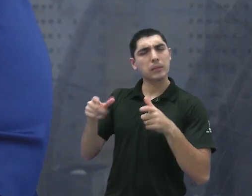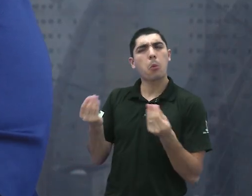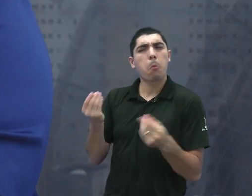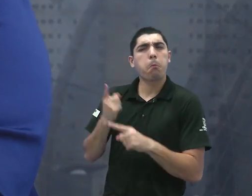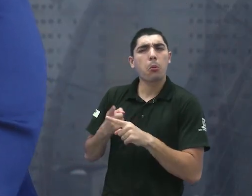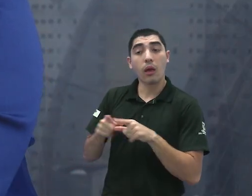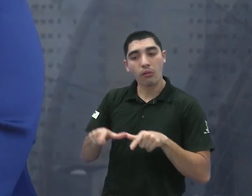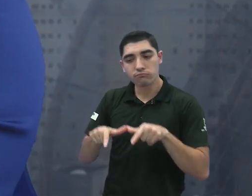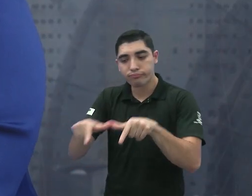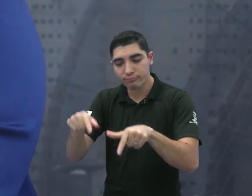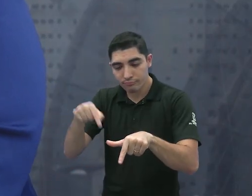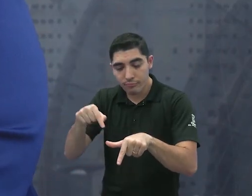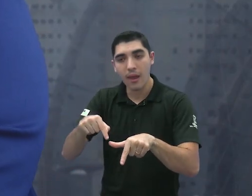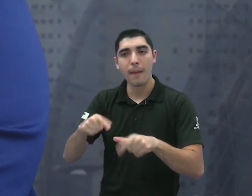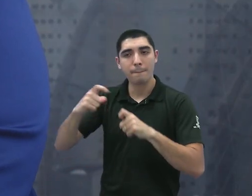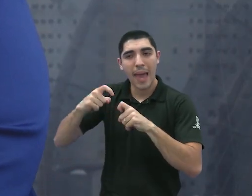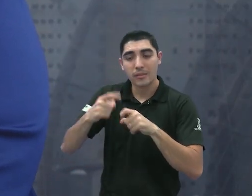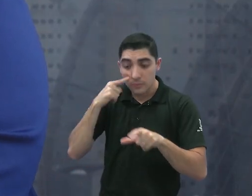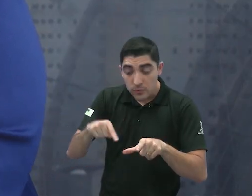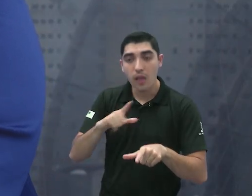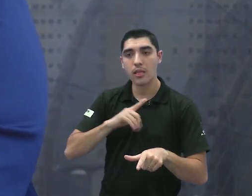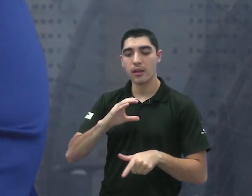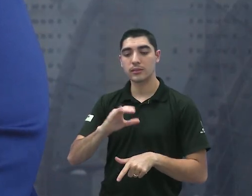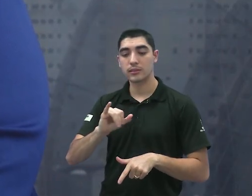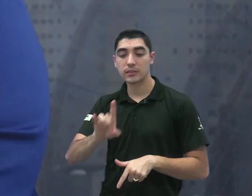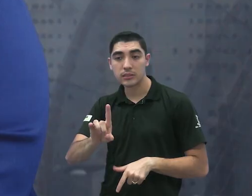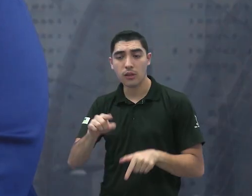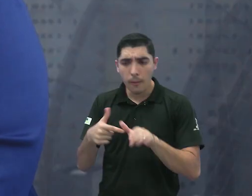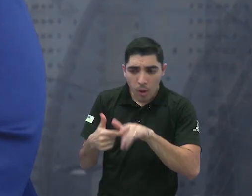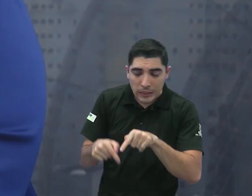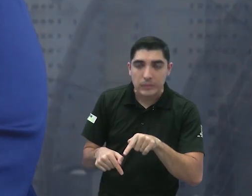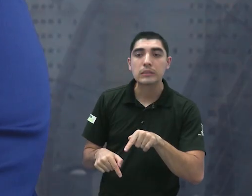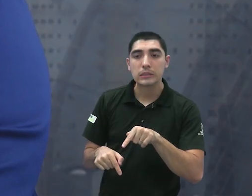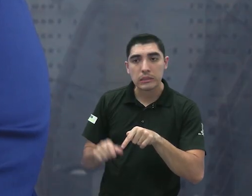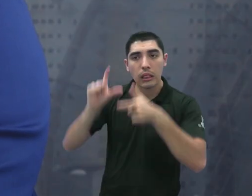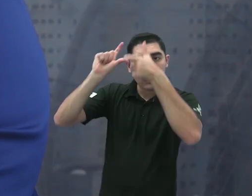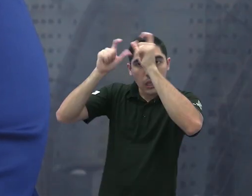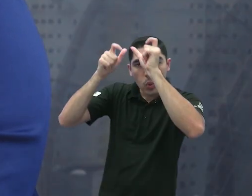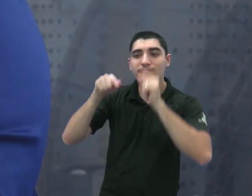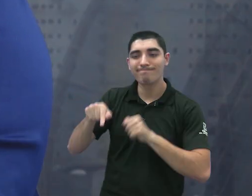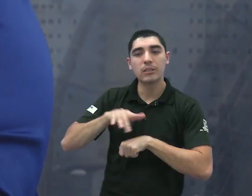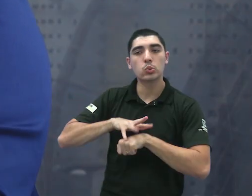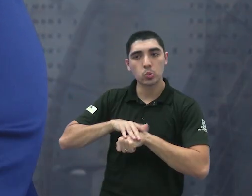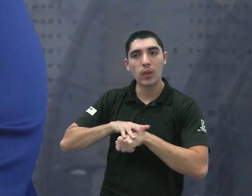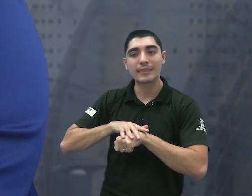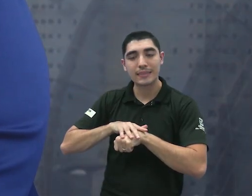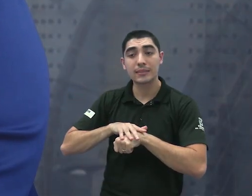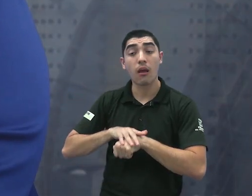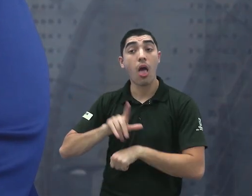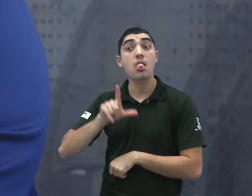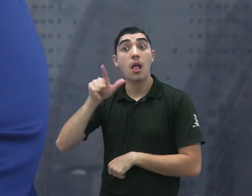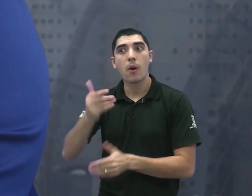mas principalmente através dos CIDs, né, que identificam esse transtorno, essa doença, né? E a partir daí